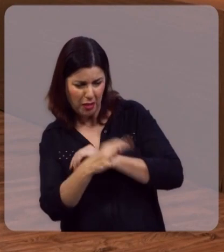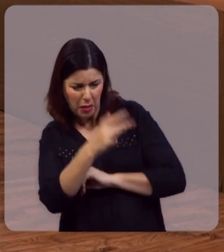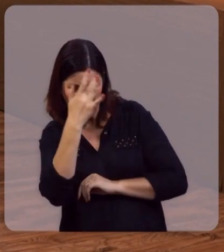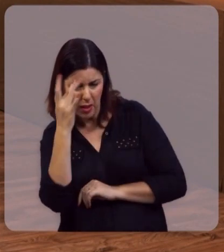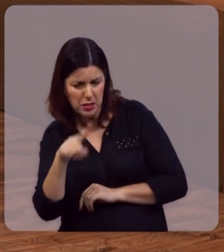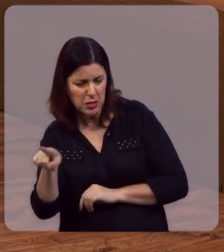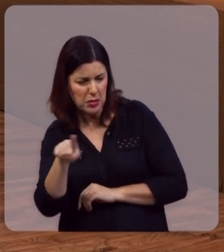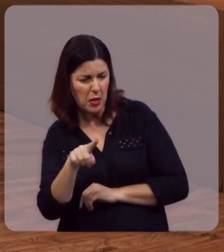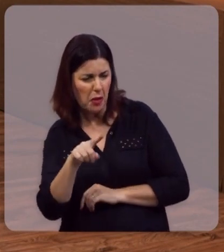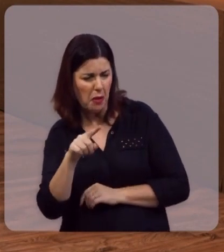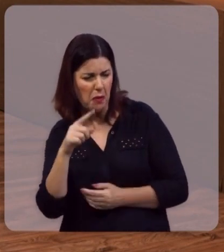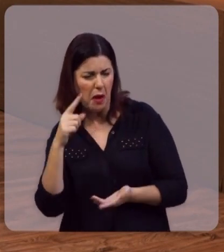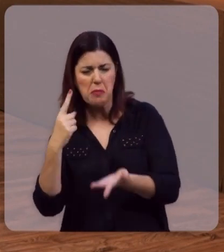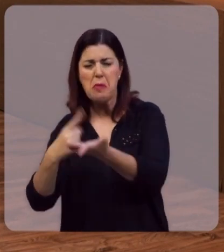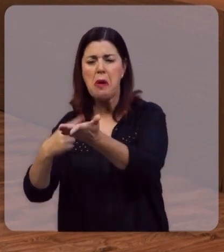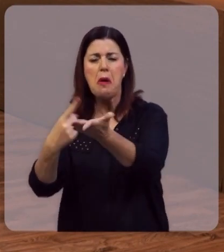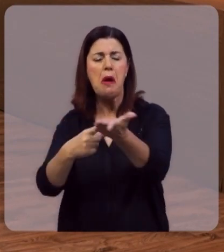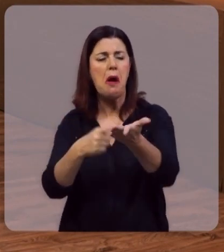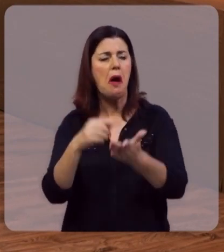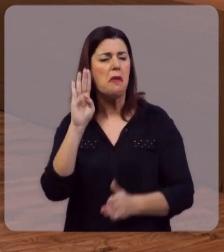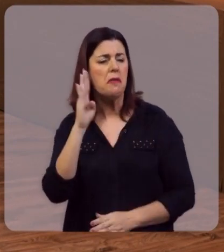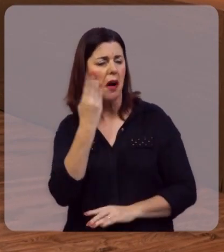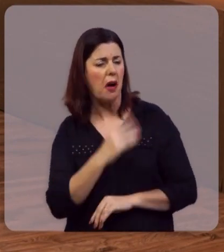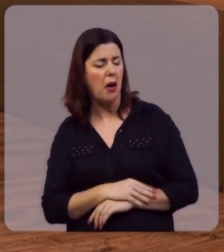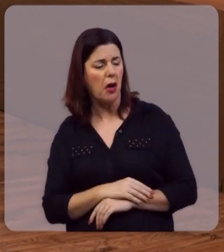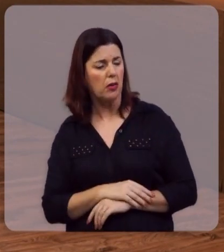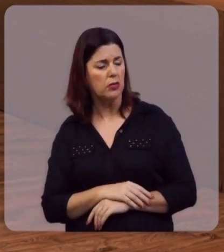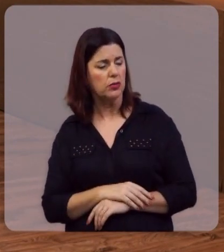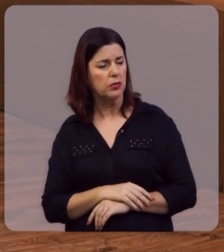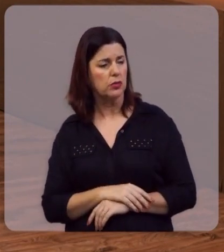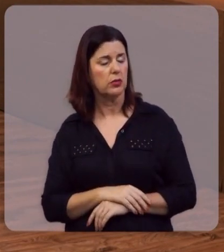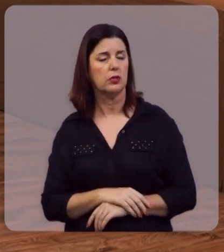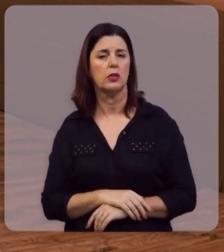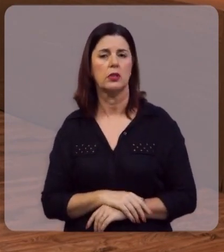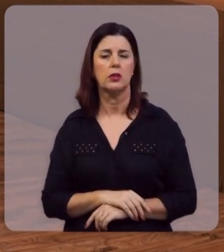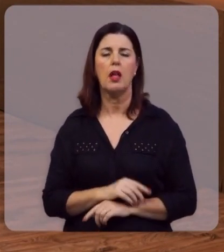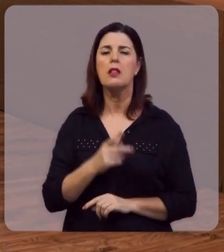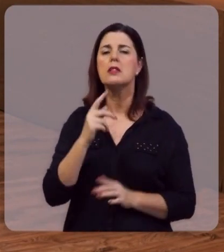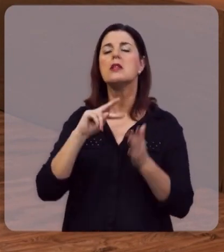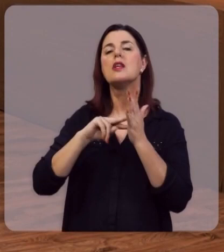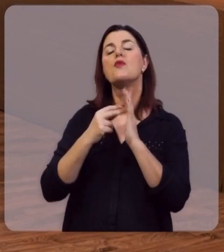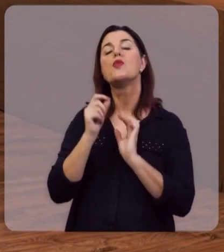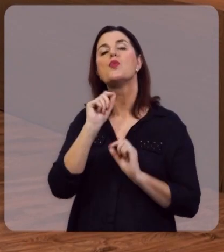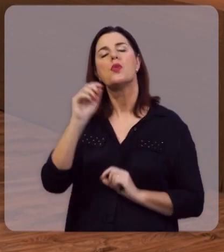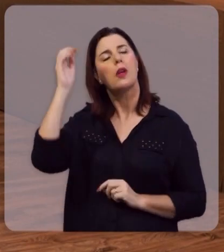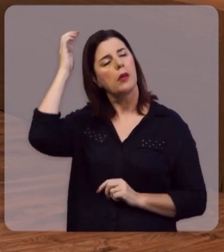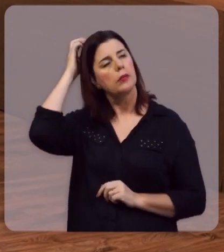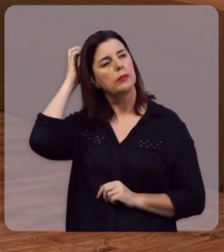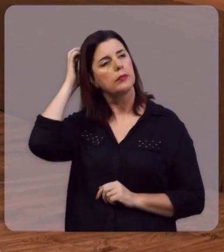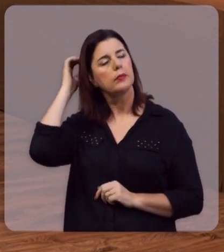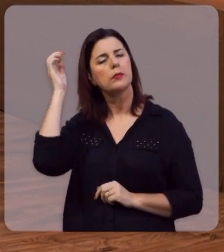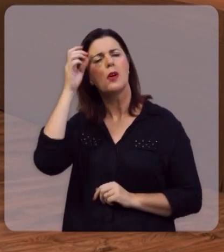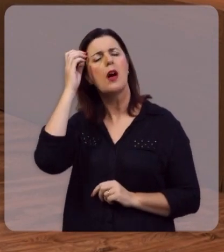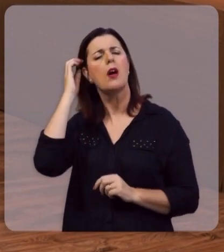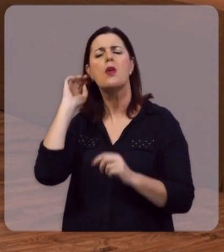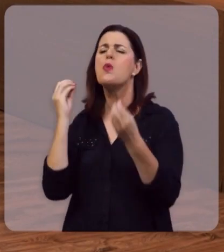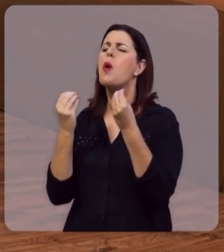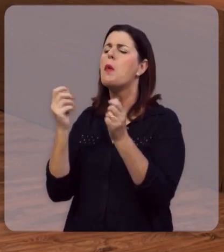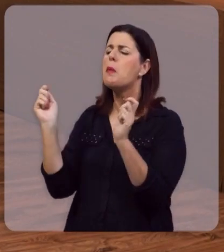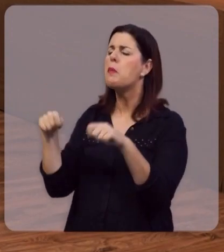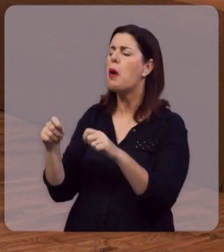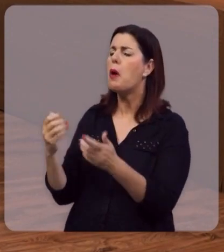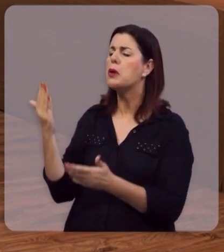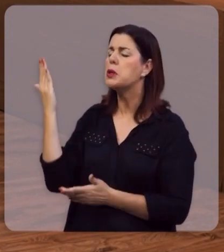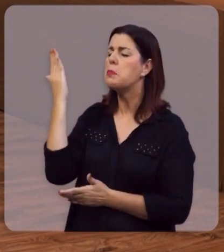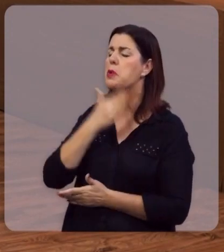maltrateis, não deis denúncia falsa, contentai-vos com o vosso soldo. O que ele está dizendo para os soldados? Como é que vocês podem